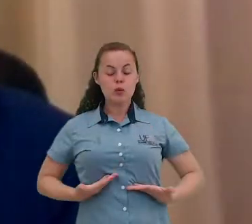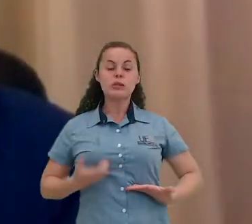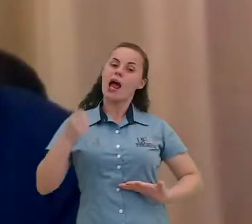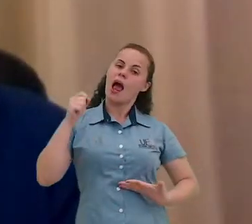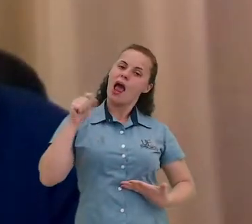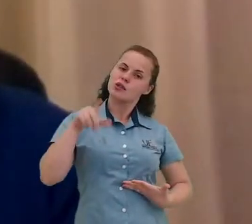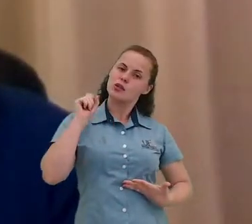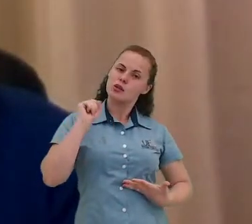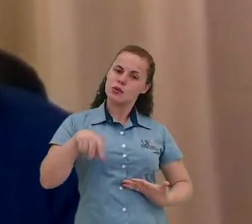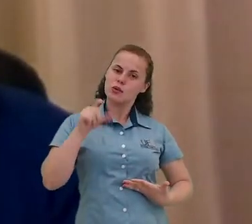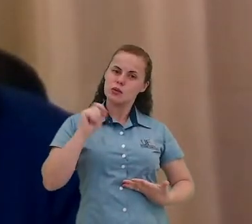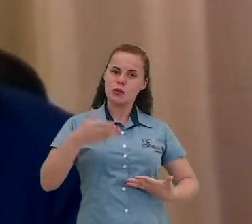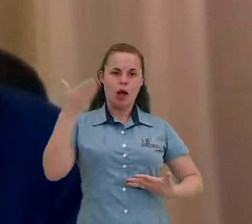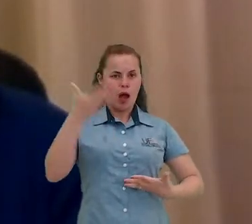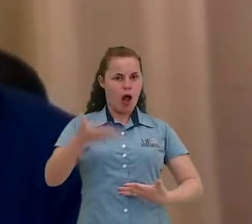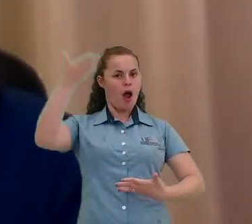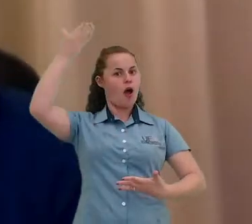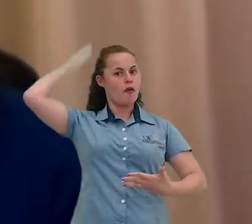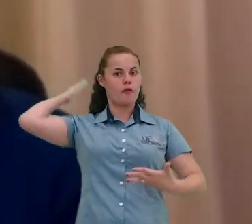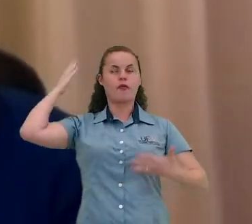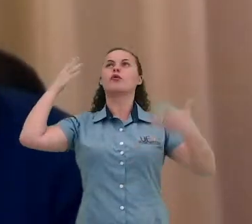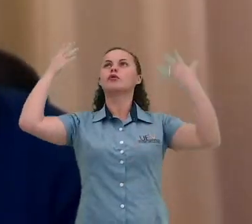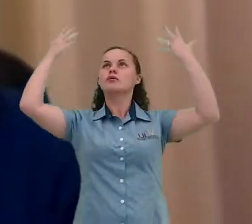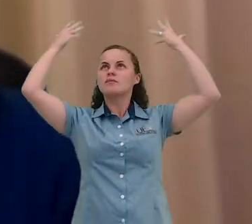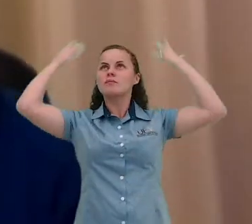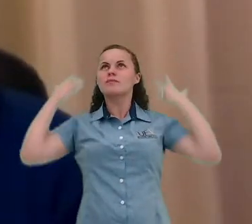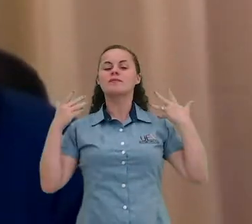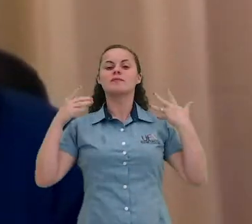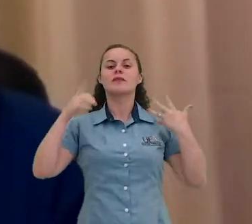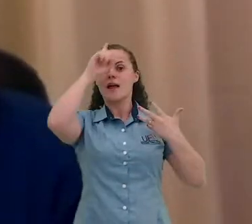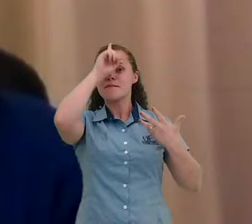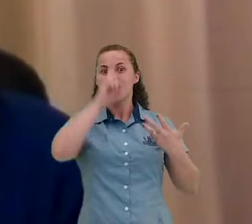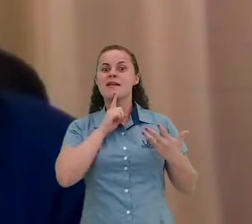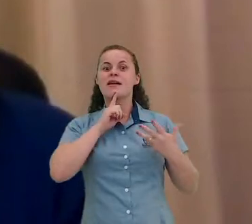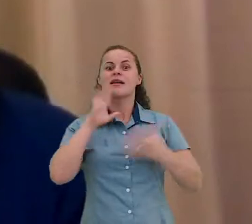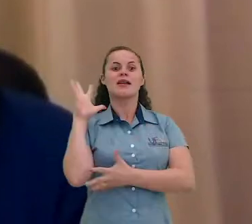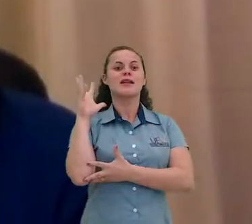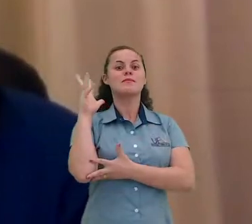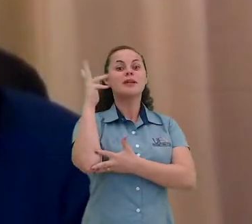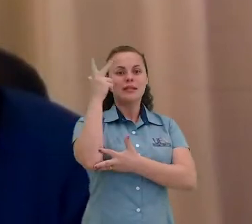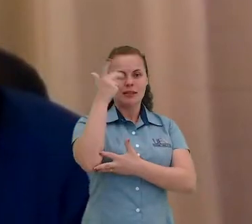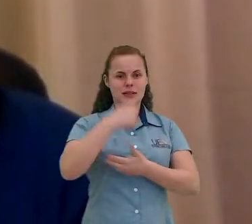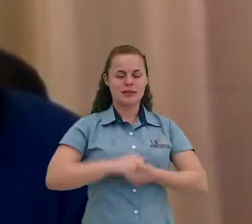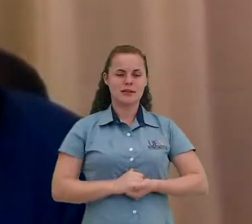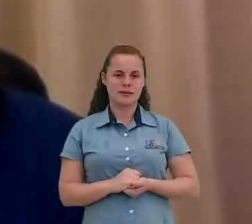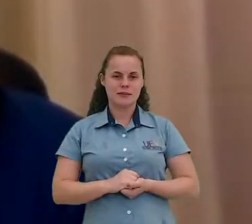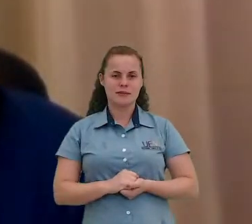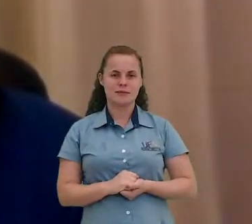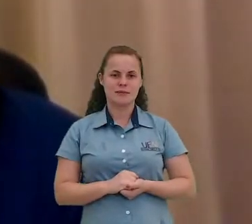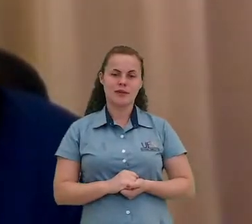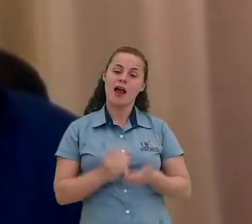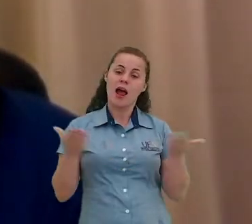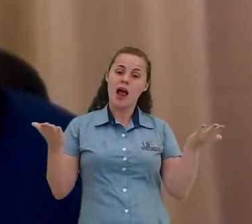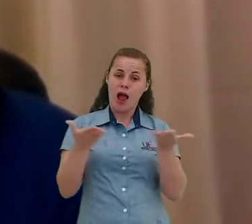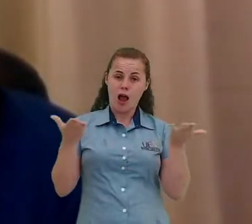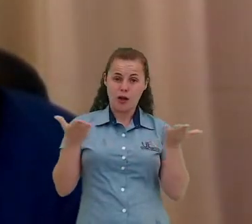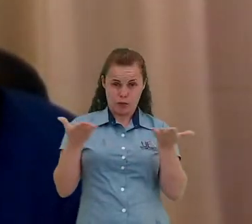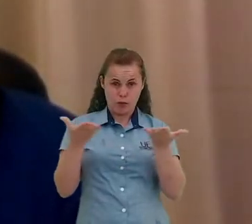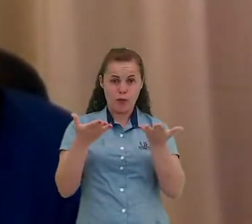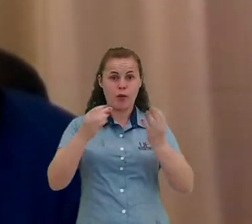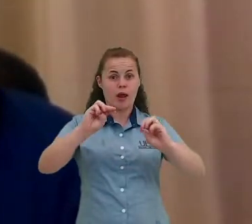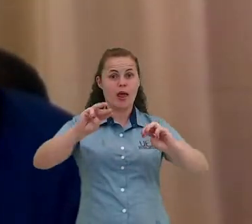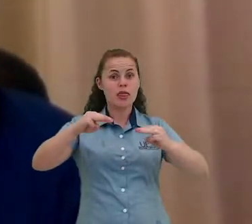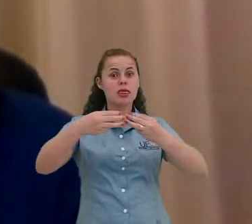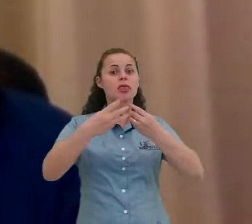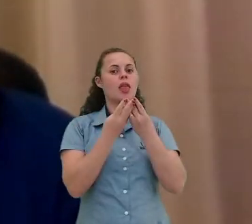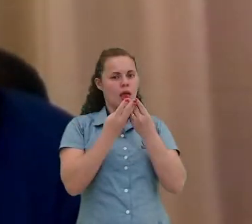azul. Ao meu fundo, cortinas amarelas e plantas. Eu vou agora compartilhar a tela